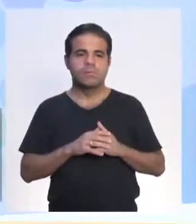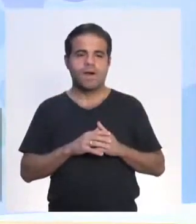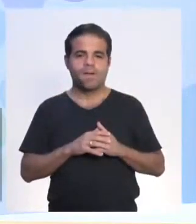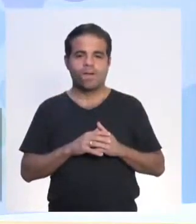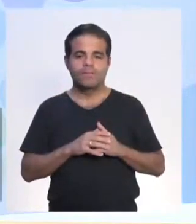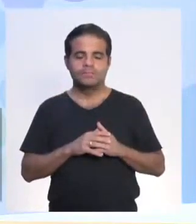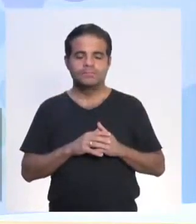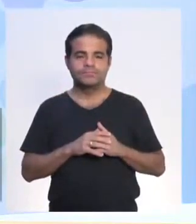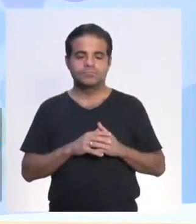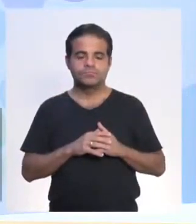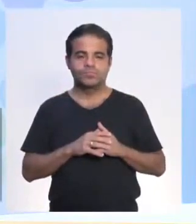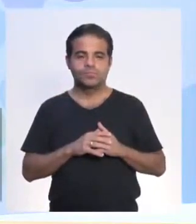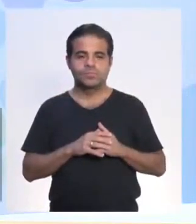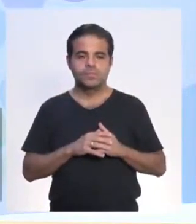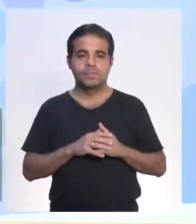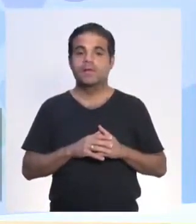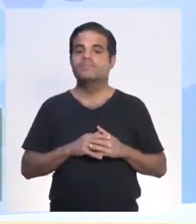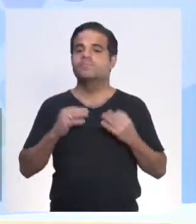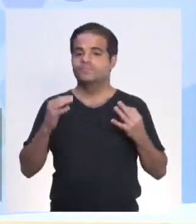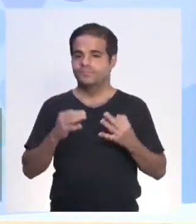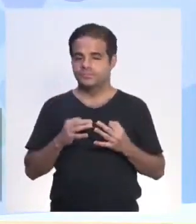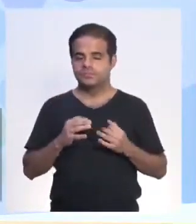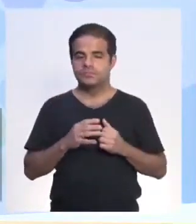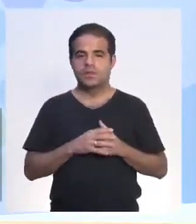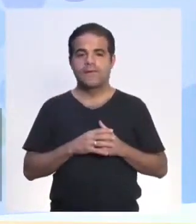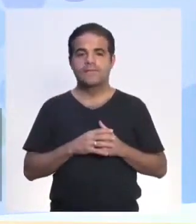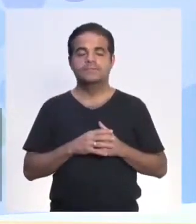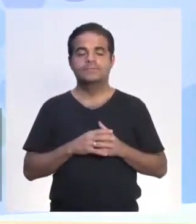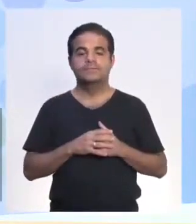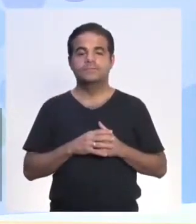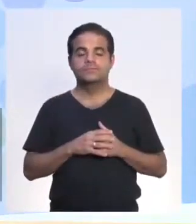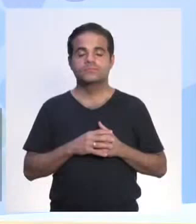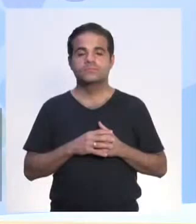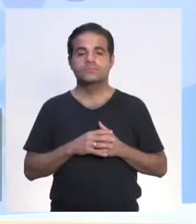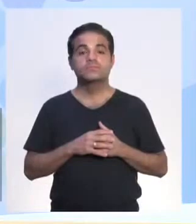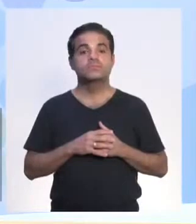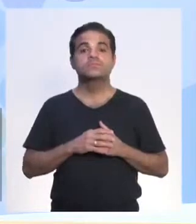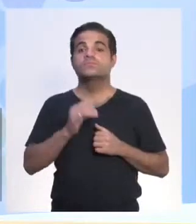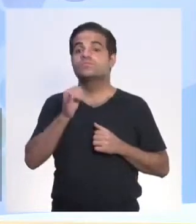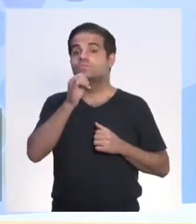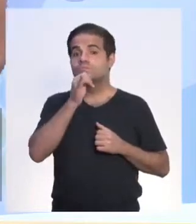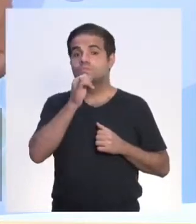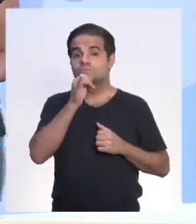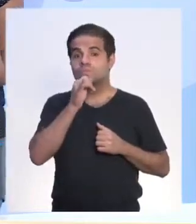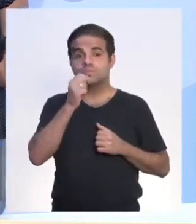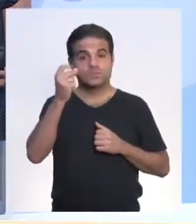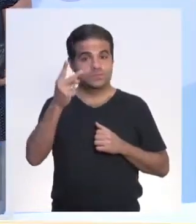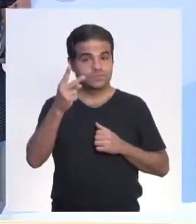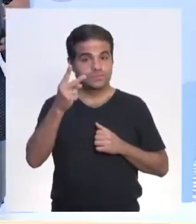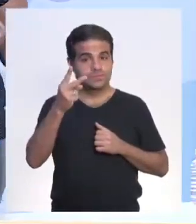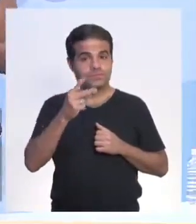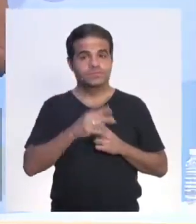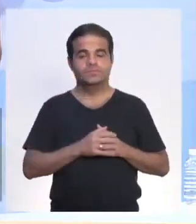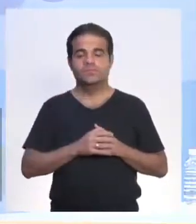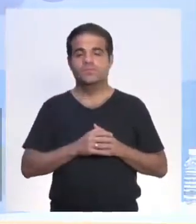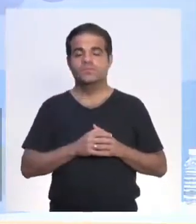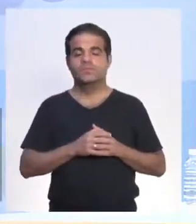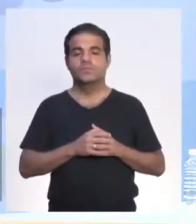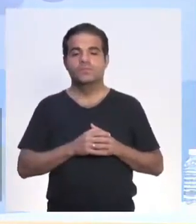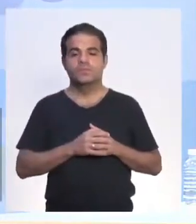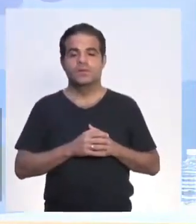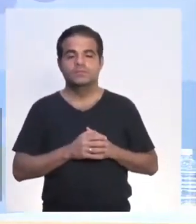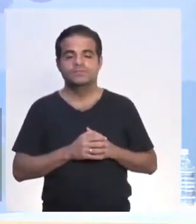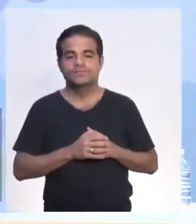Muito bem, pessoal. Perfeito. Agora vamos para o exemplo 2. No